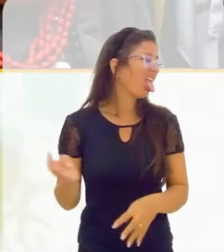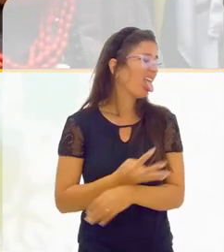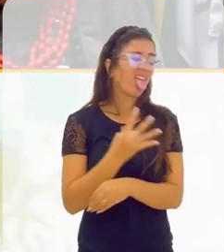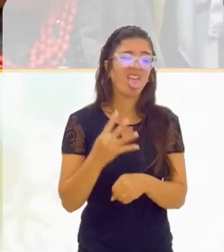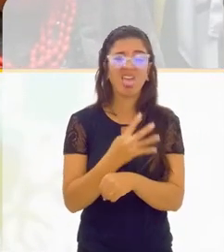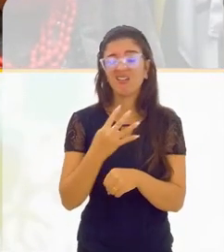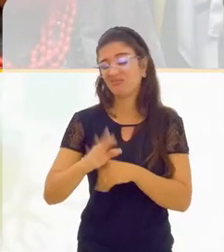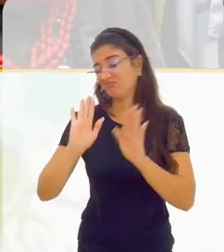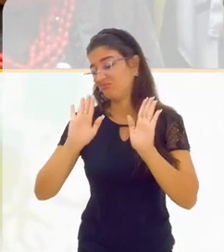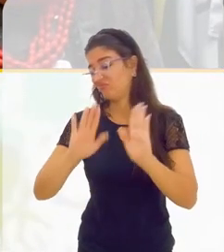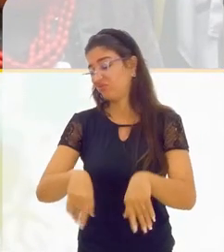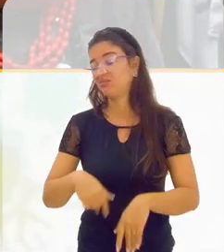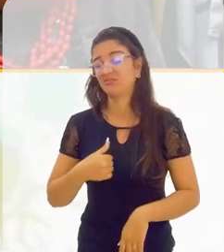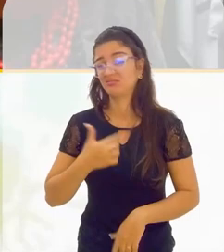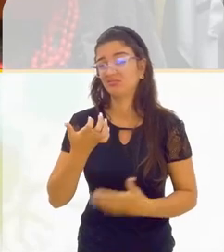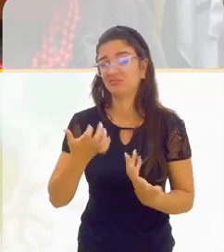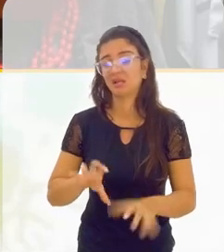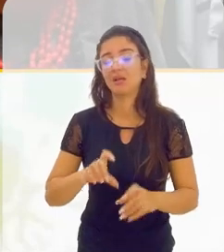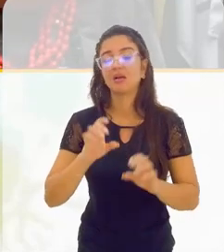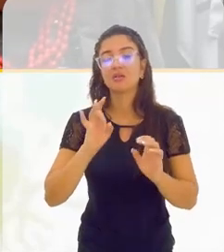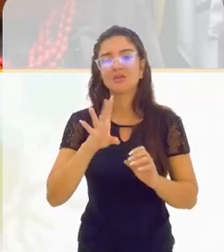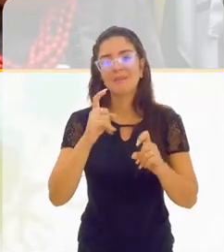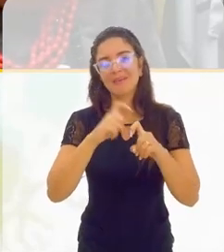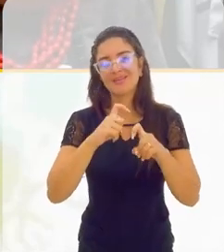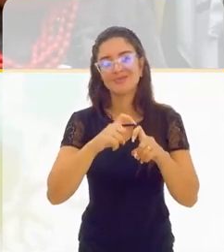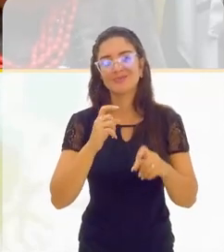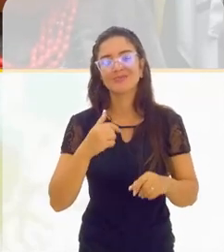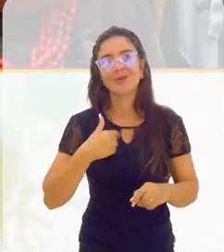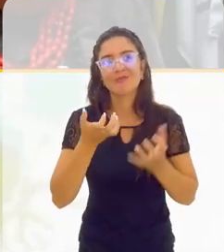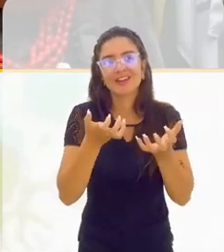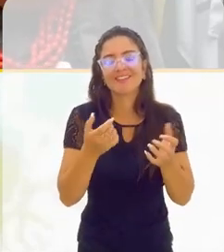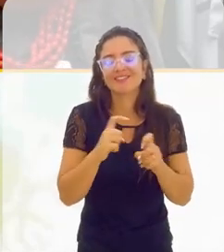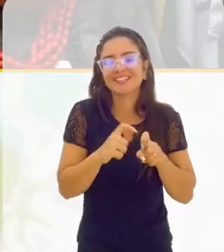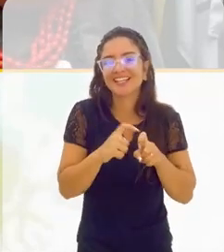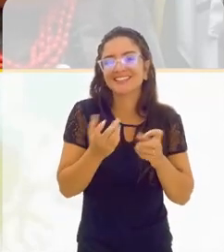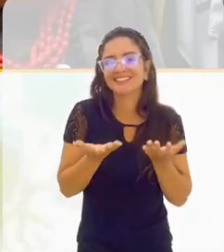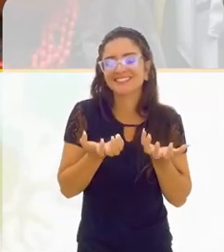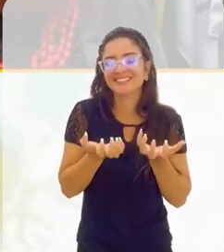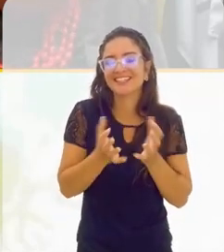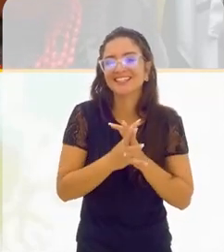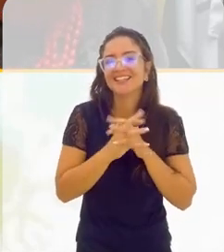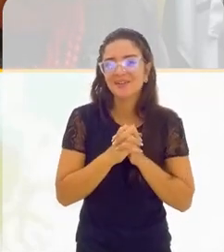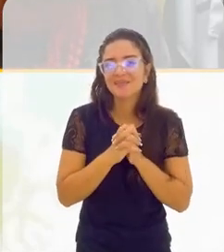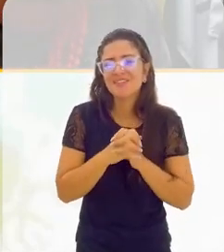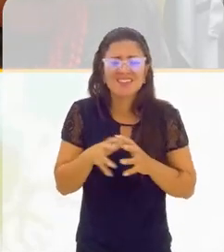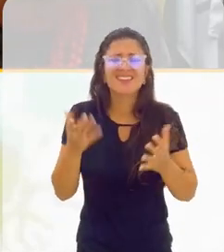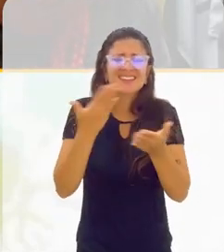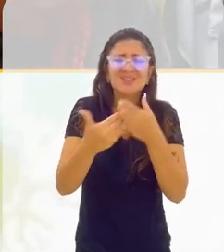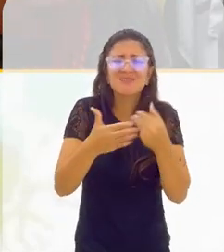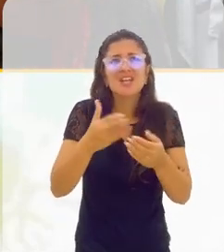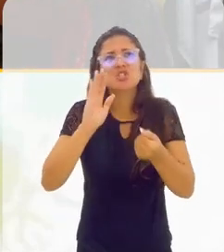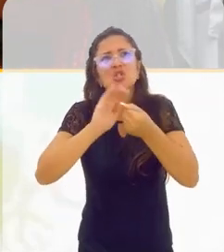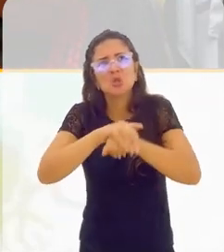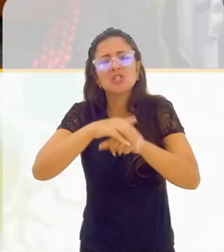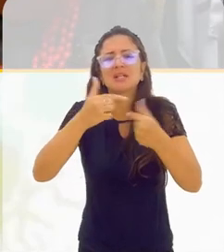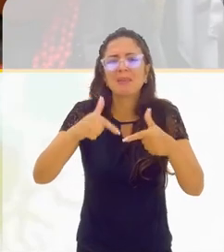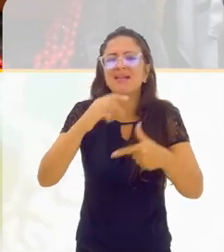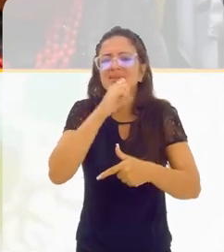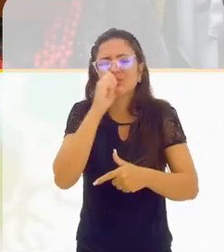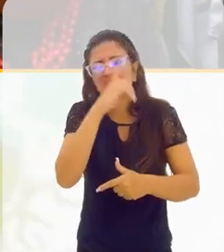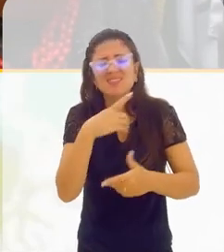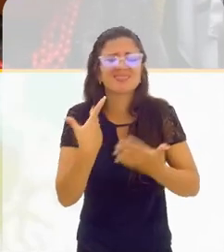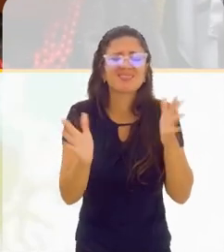não é isso que eu quero medicina mesmo que logo e vou fazer medicina não tô preocupada se eu vou trabalhar de noite ou não né